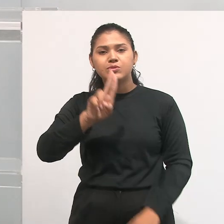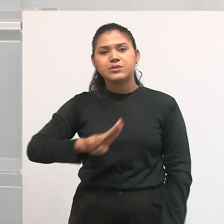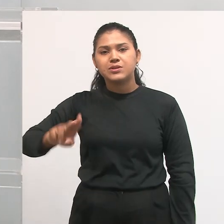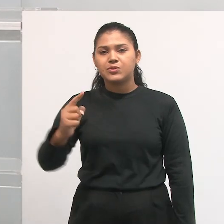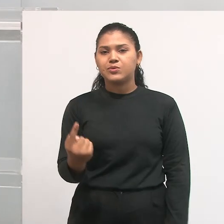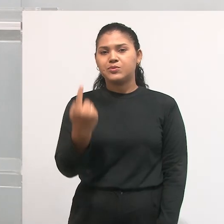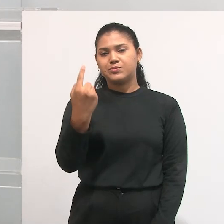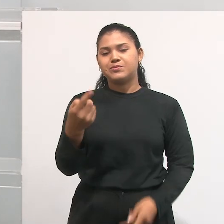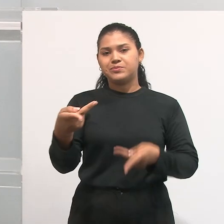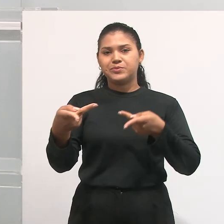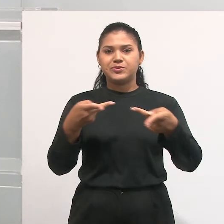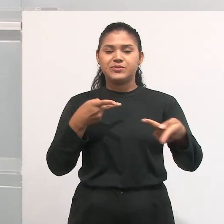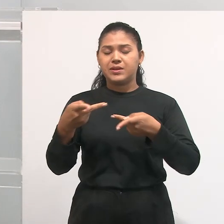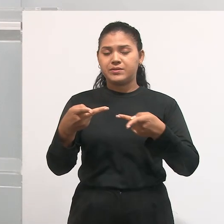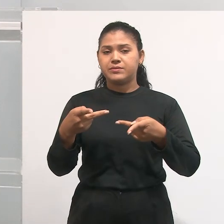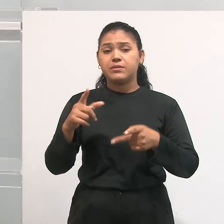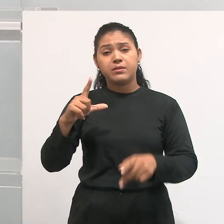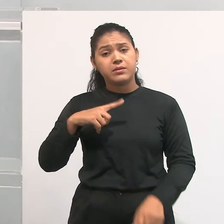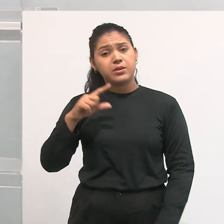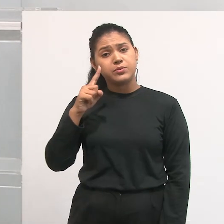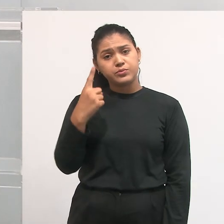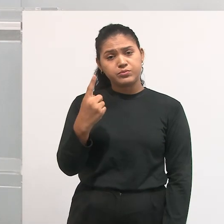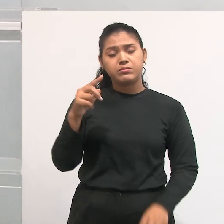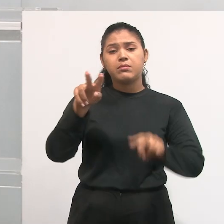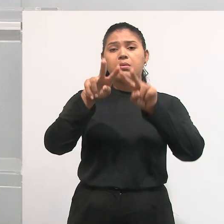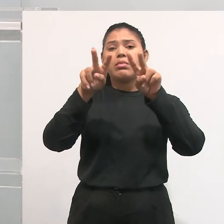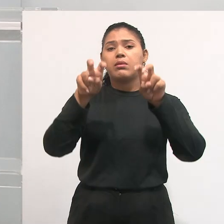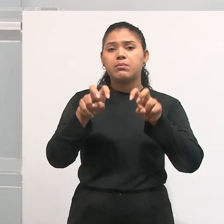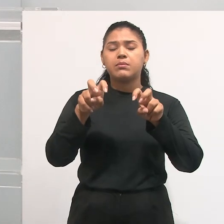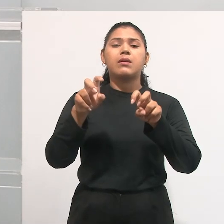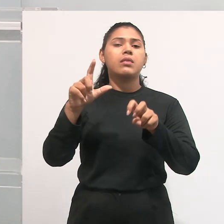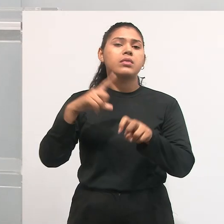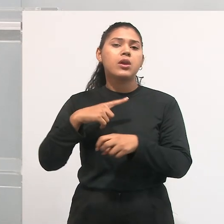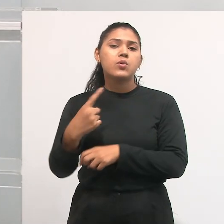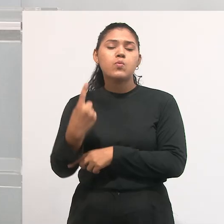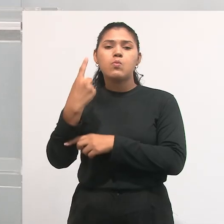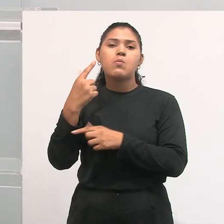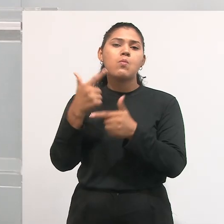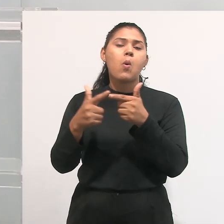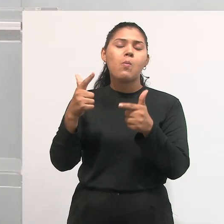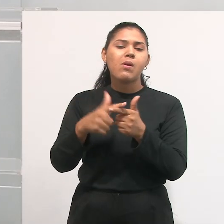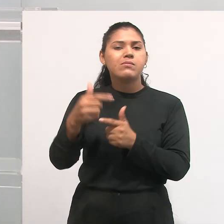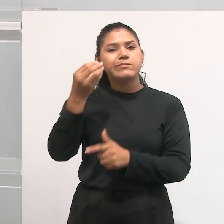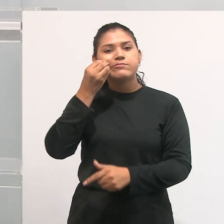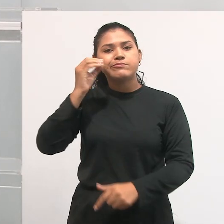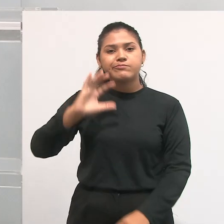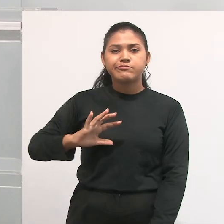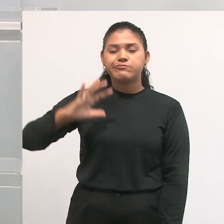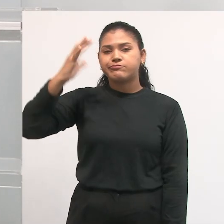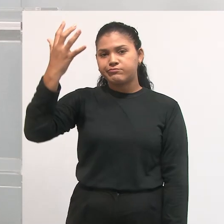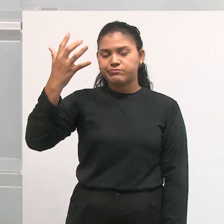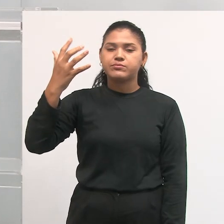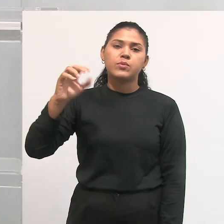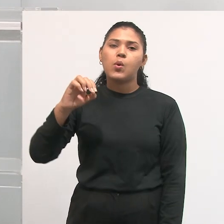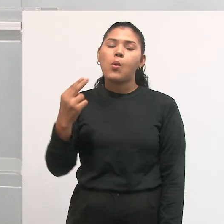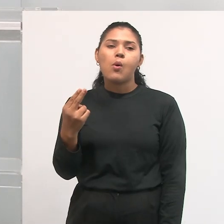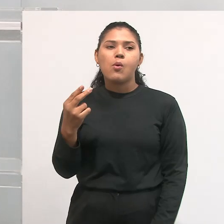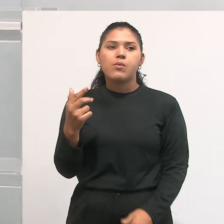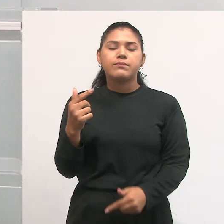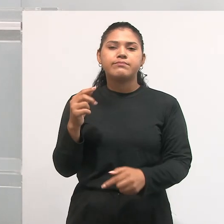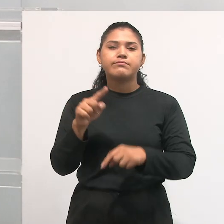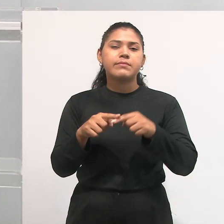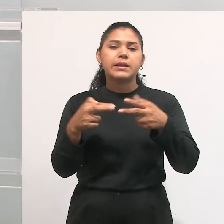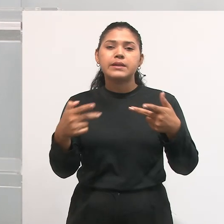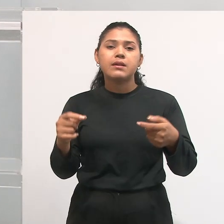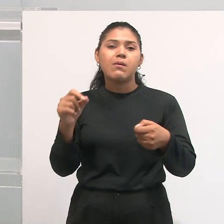esse projeto ele tem um tema. Ele tem um tema e ele tem um problema a ser solucionado, ou um produto a ser